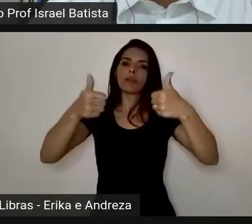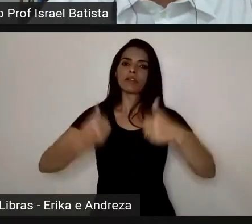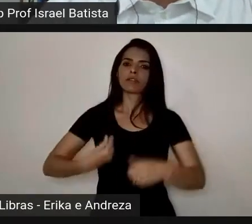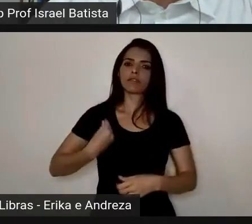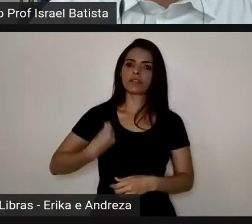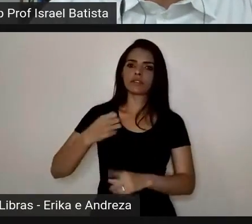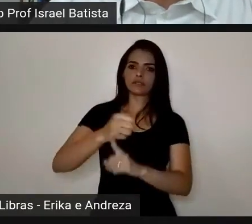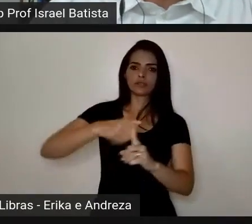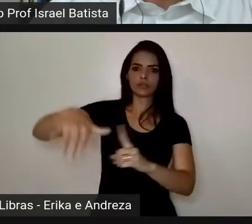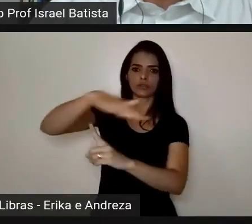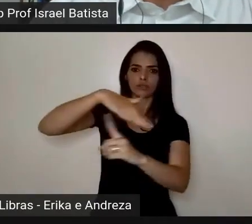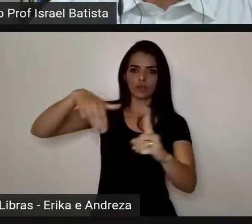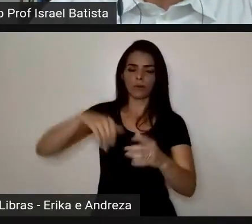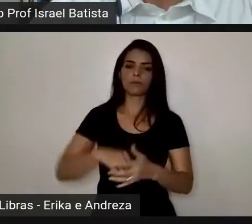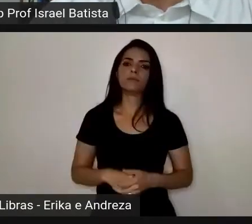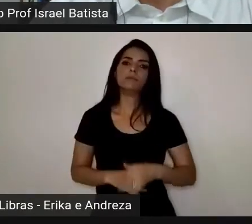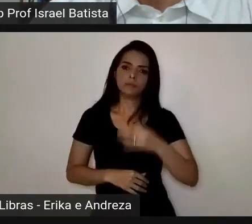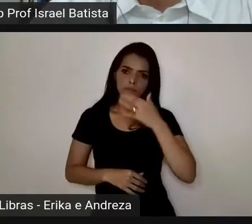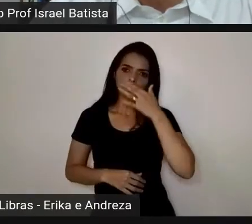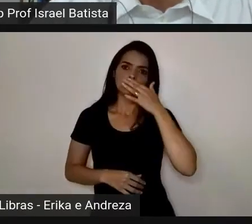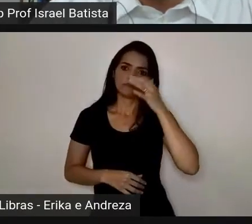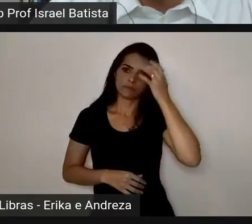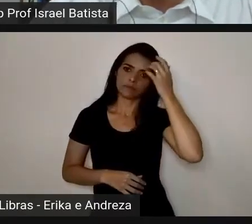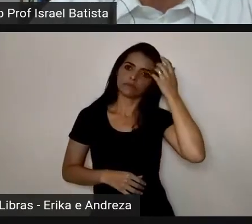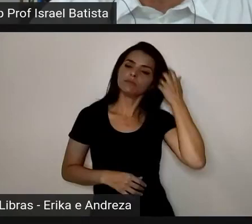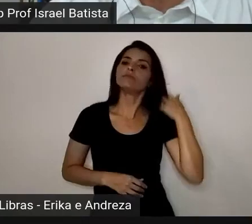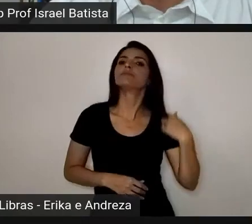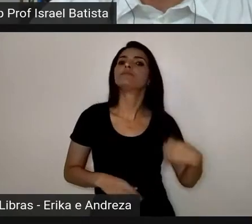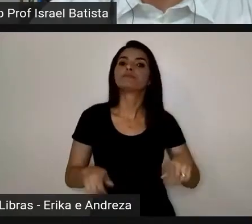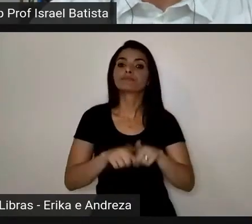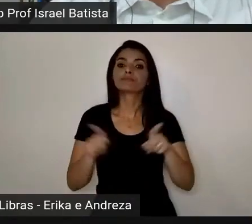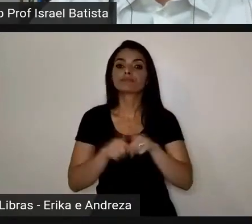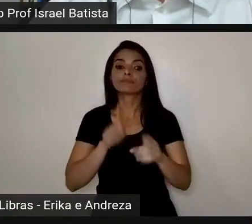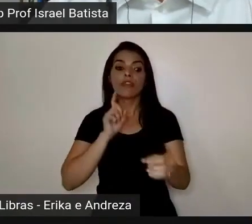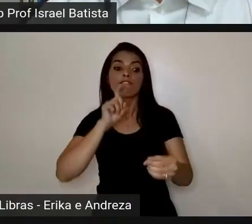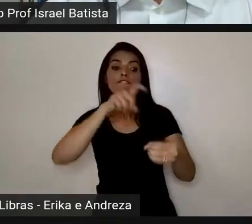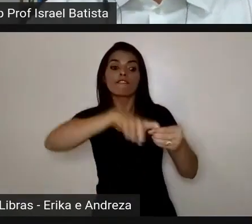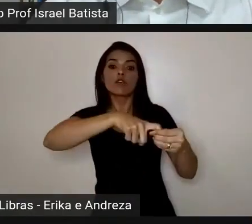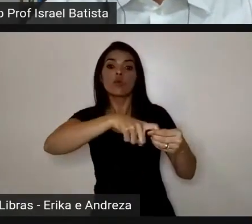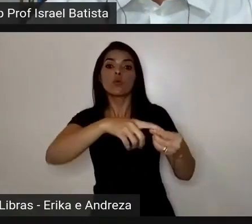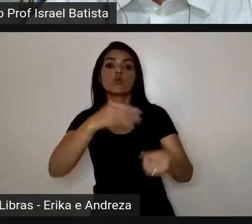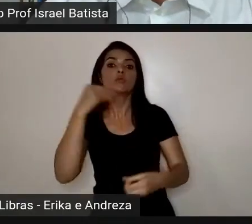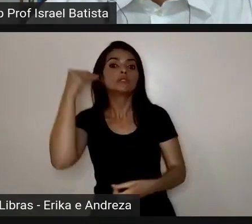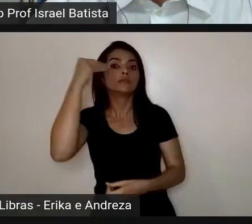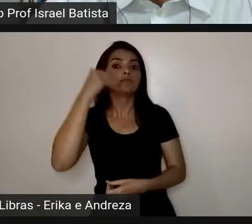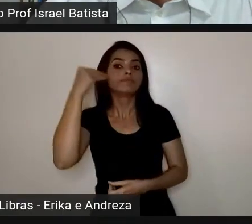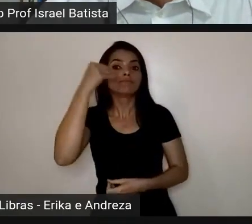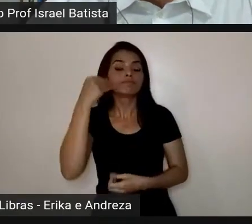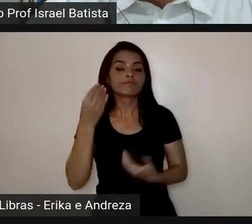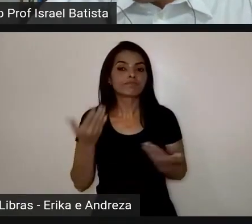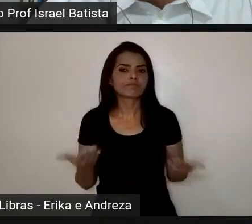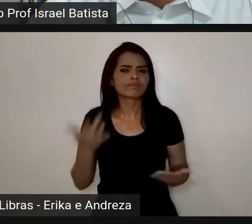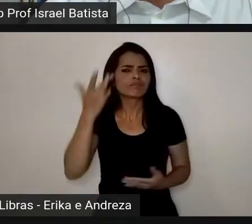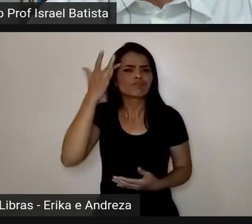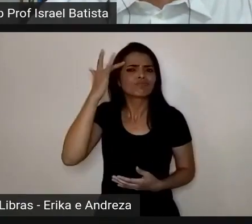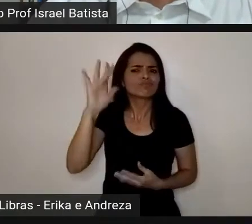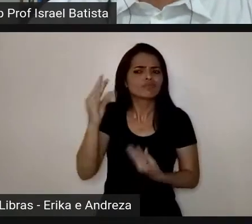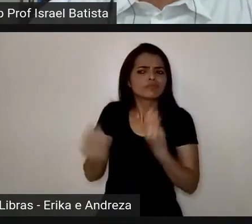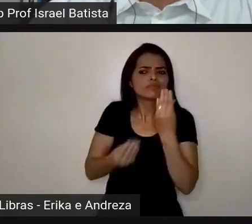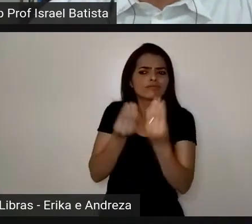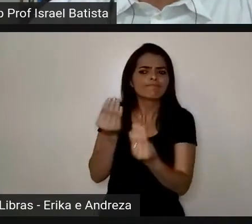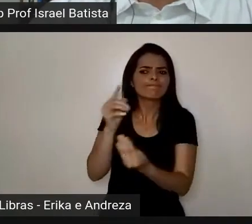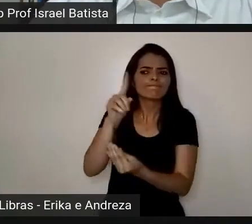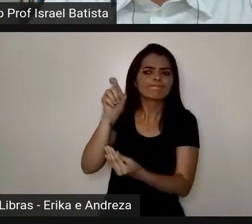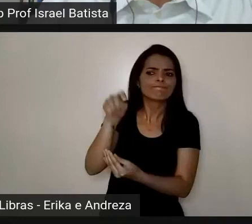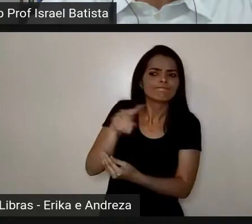nós também temos preocupação sobre a criação do vínculo de experiência, né? A gente ainda não sabe como ele vai funcionar